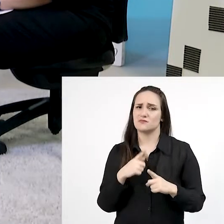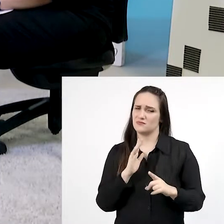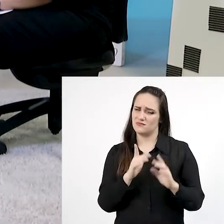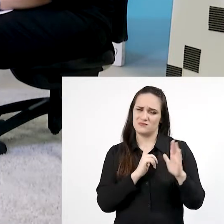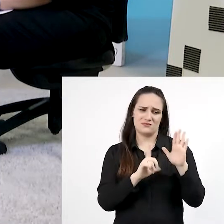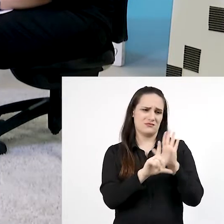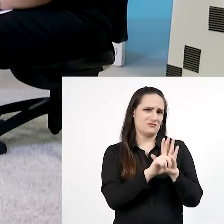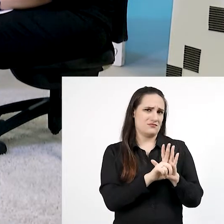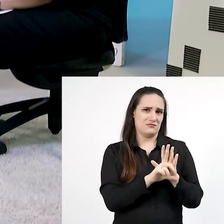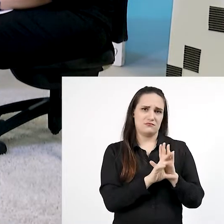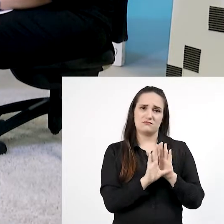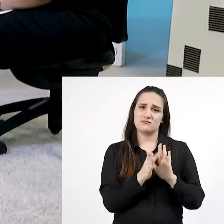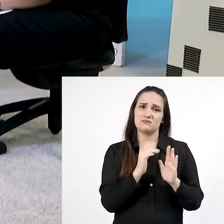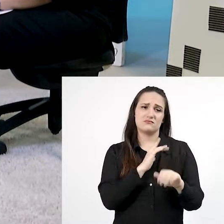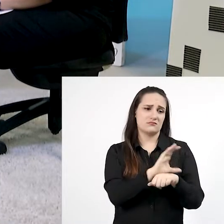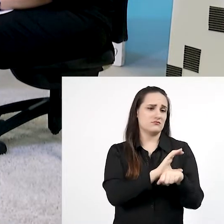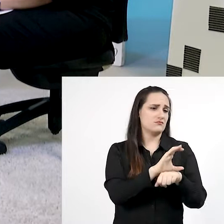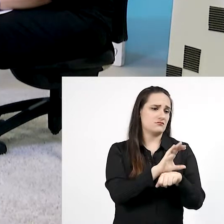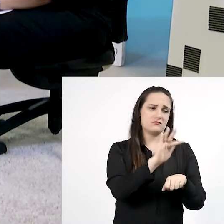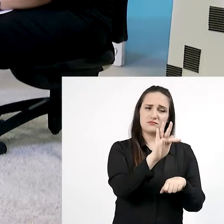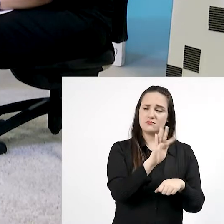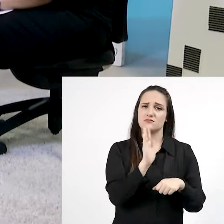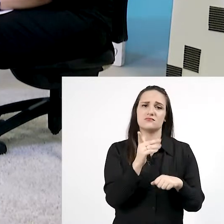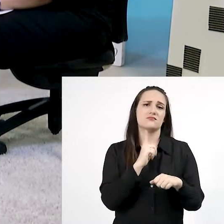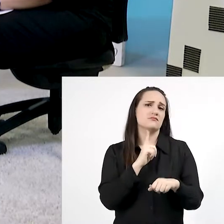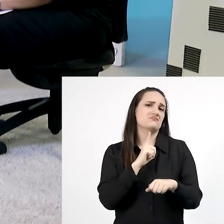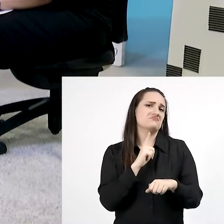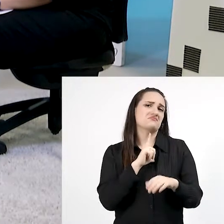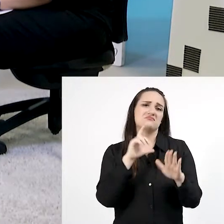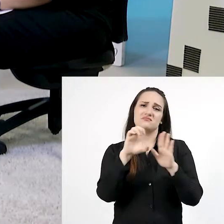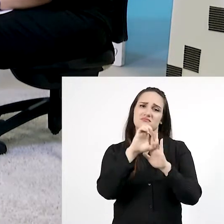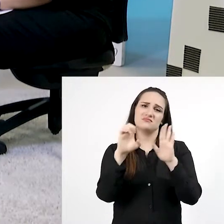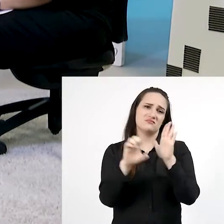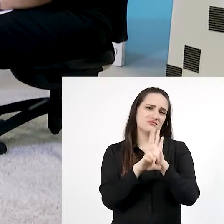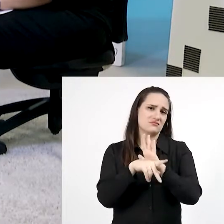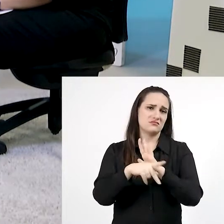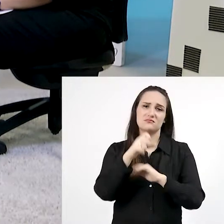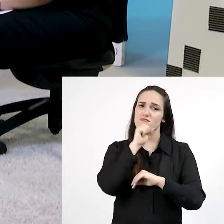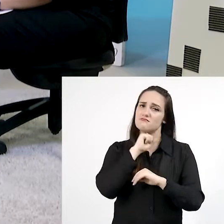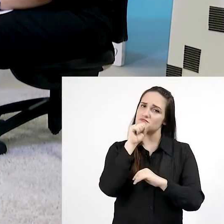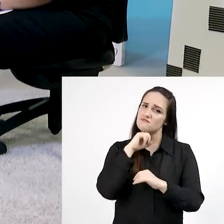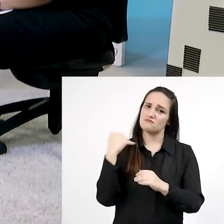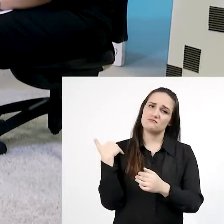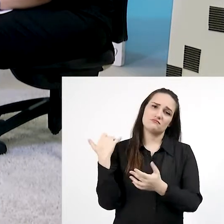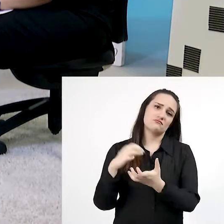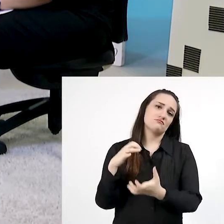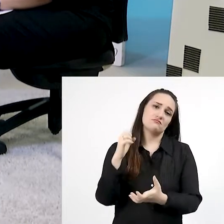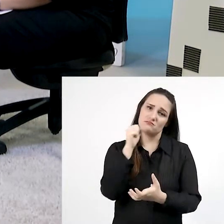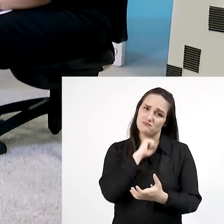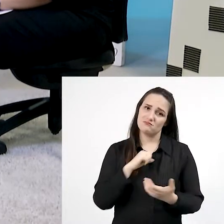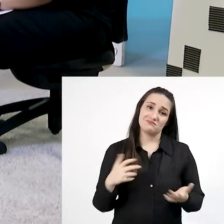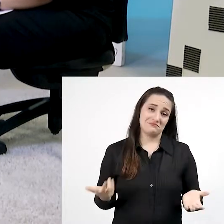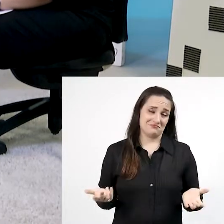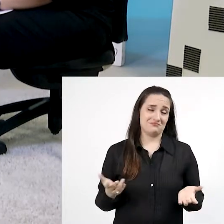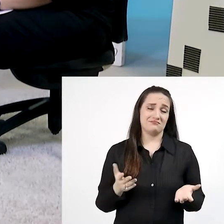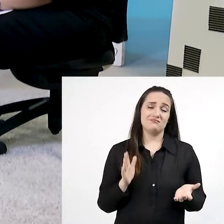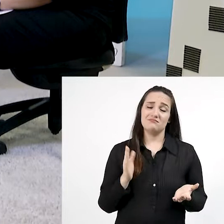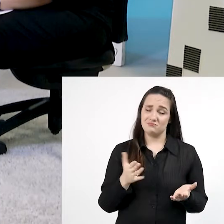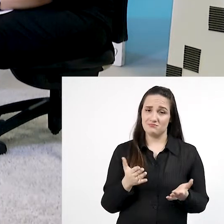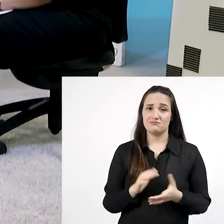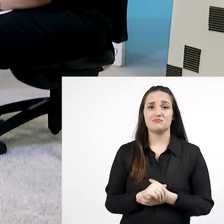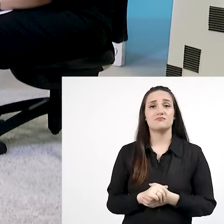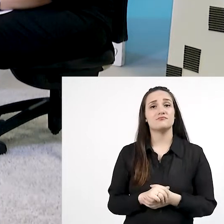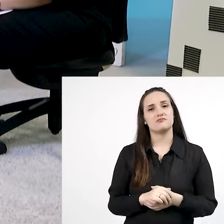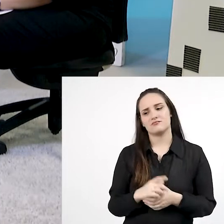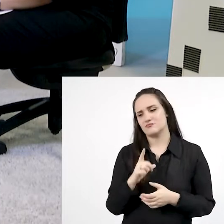a Constituição, né? Nós temos o Estatuto que fala dessa hierarquia, como foi citado aqui,